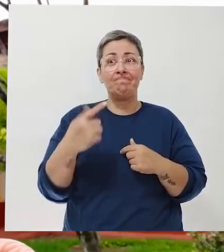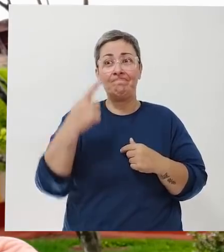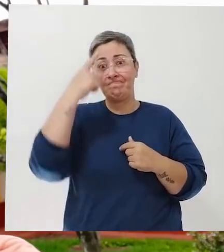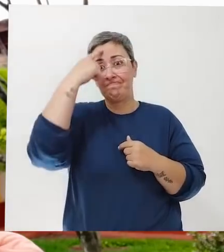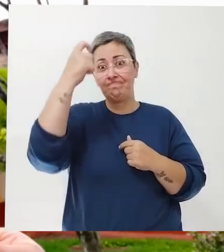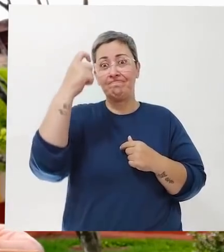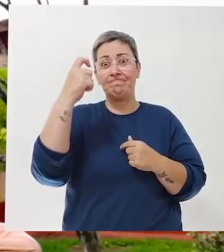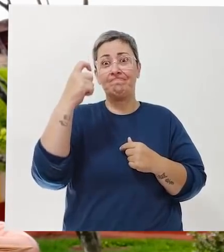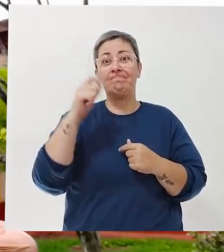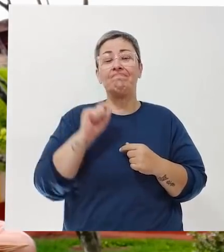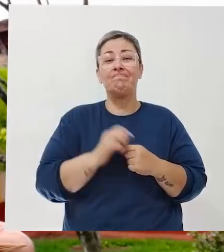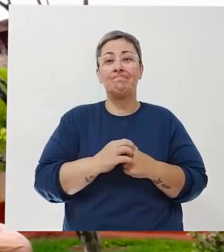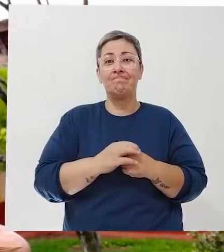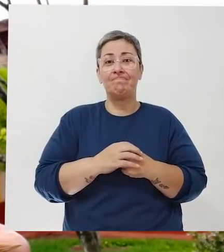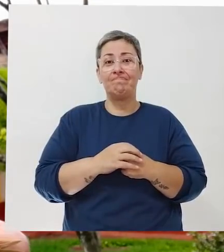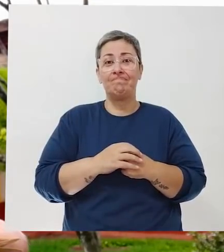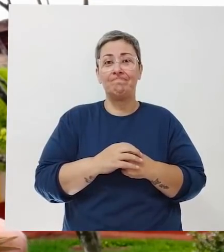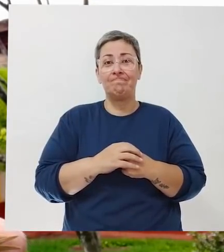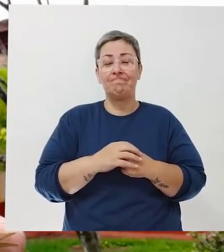Foi então que a bolinha